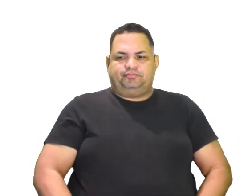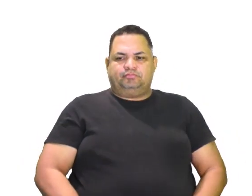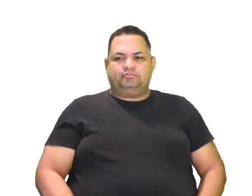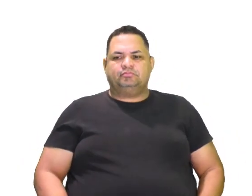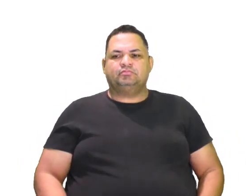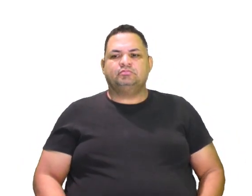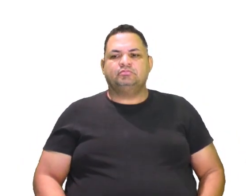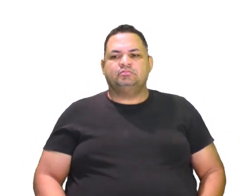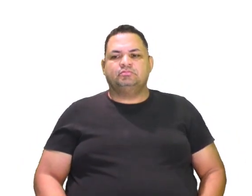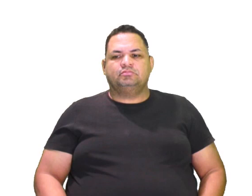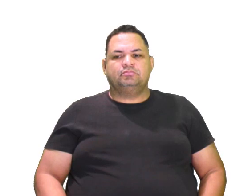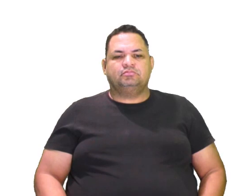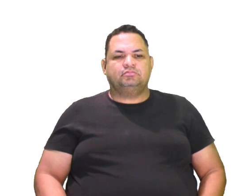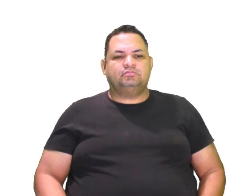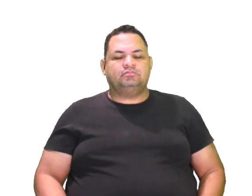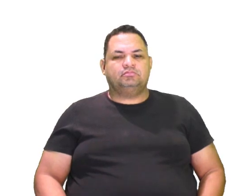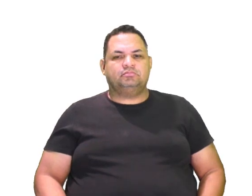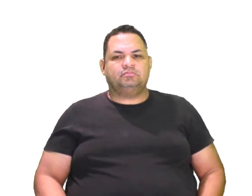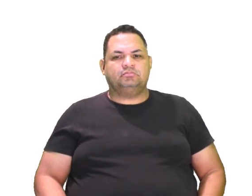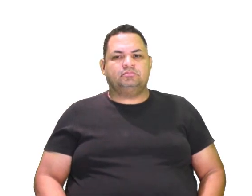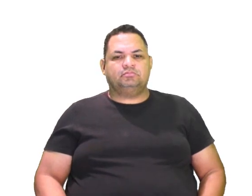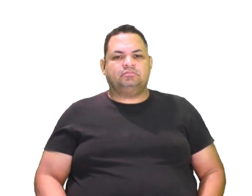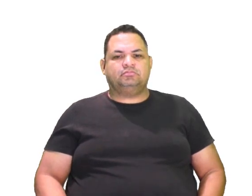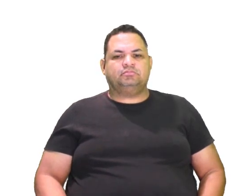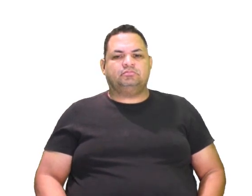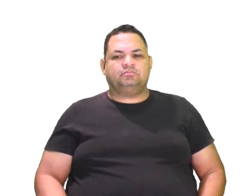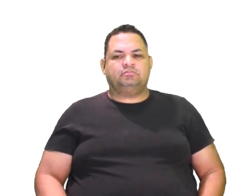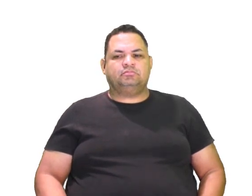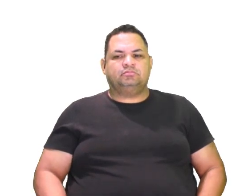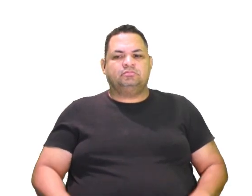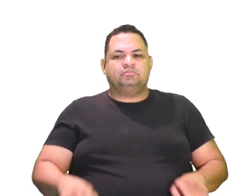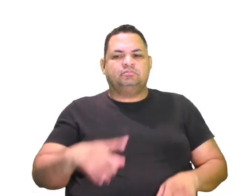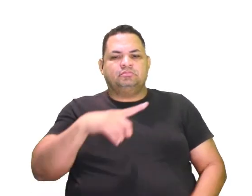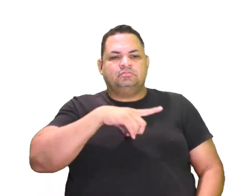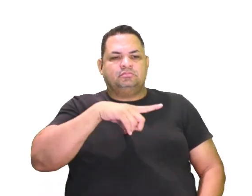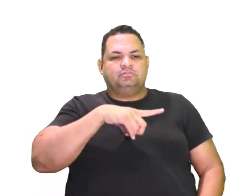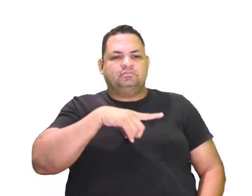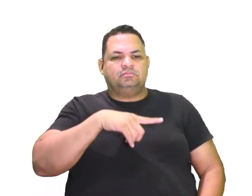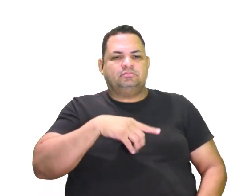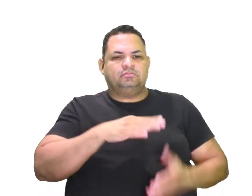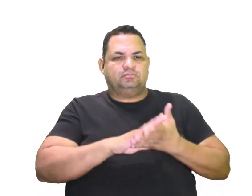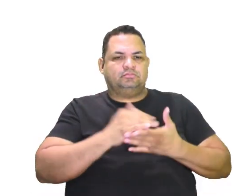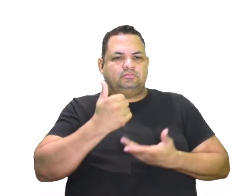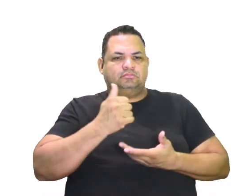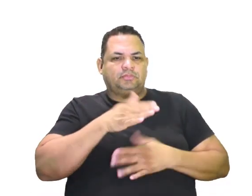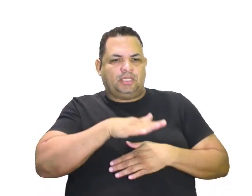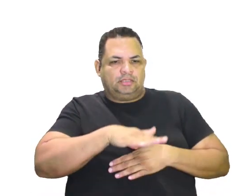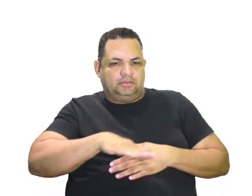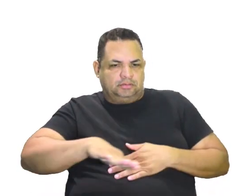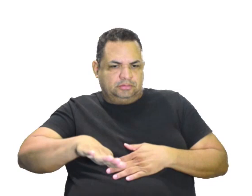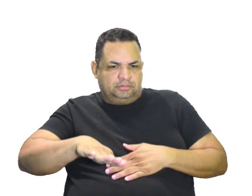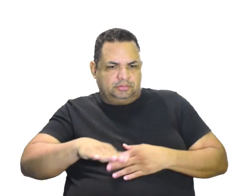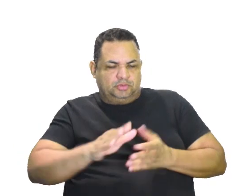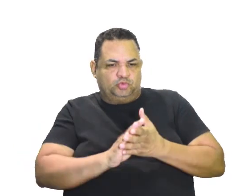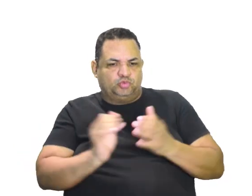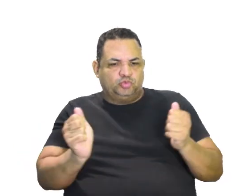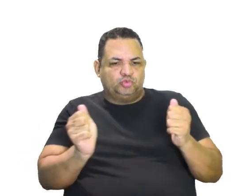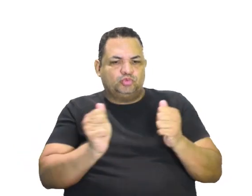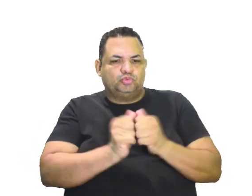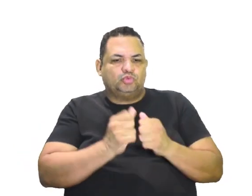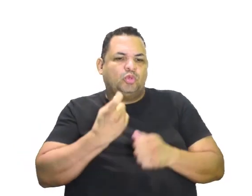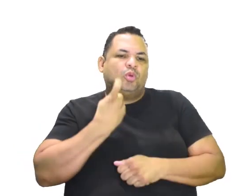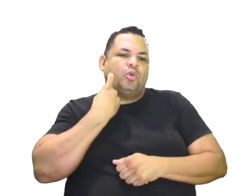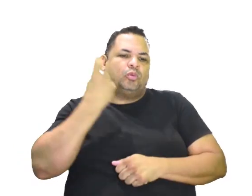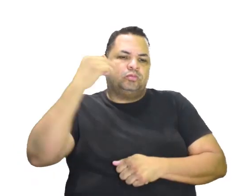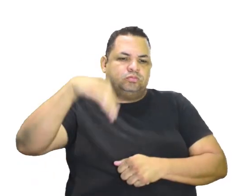impressionável na figura, né? E vejo também que tem aí também os querubins com um golfinho, né?